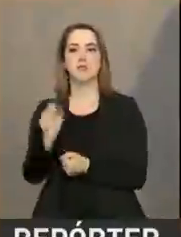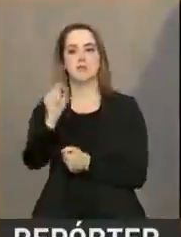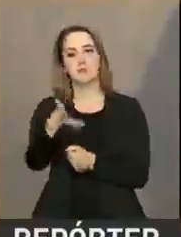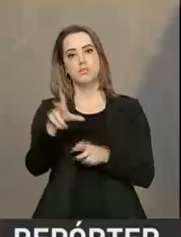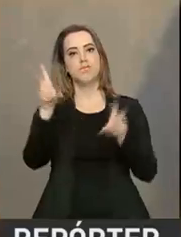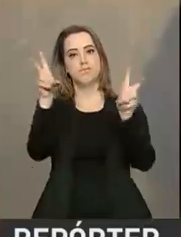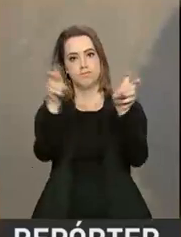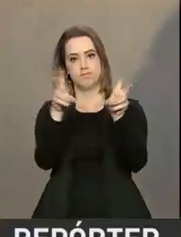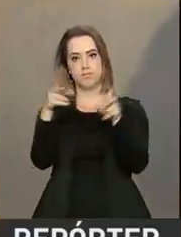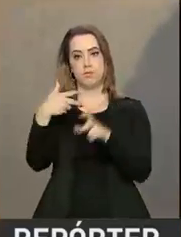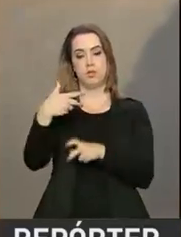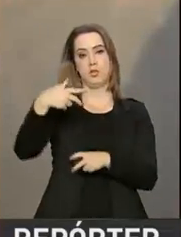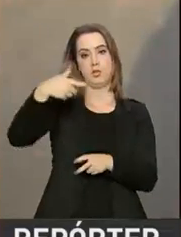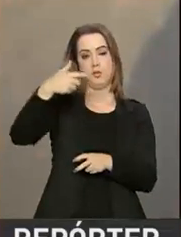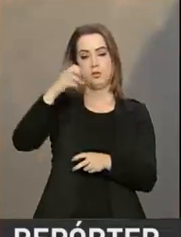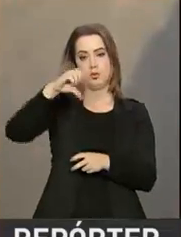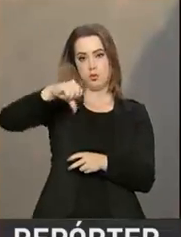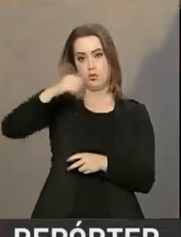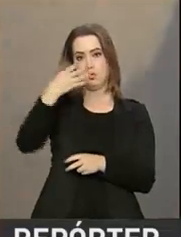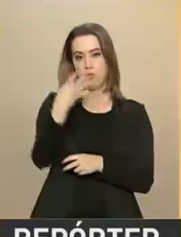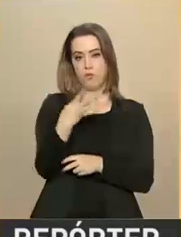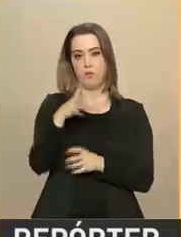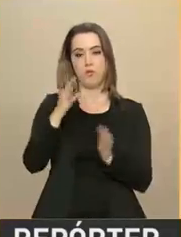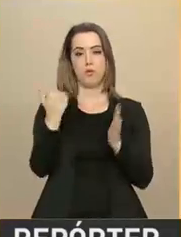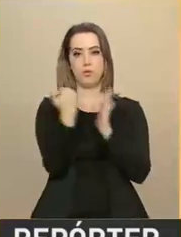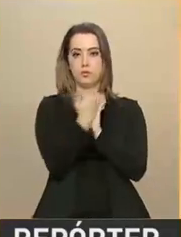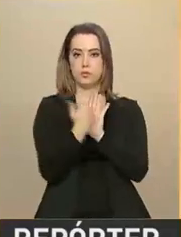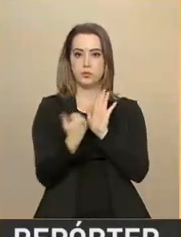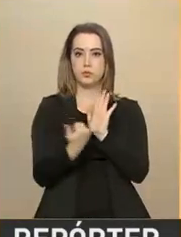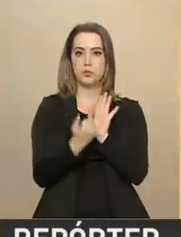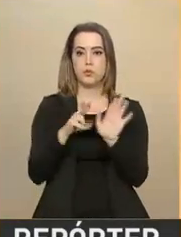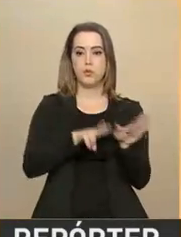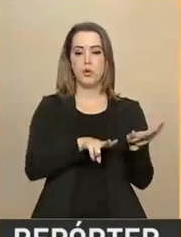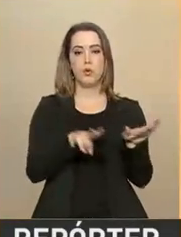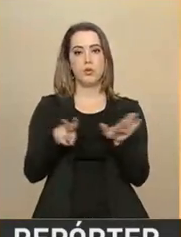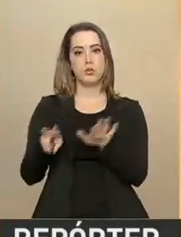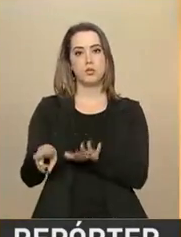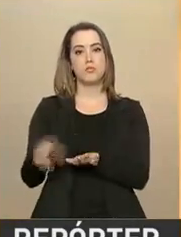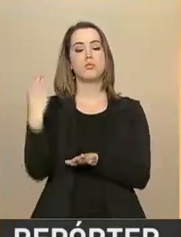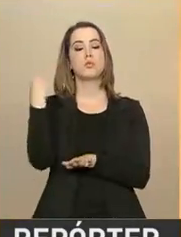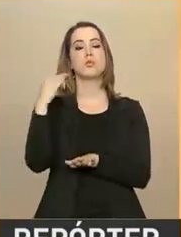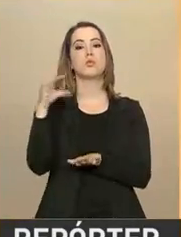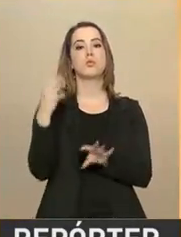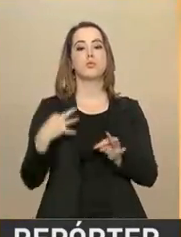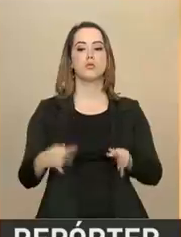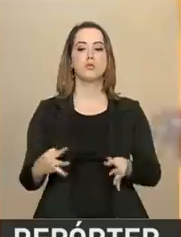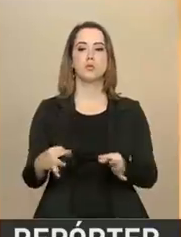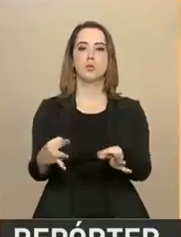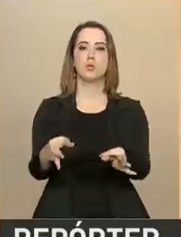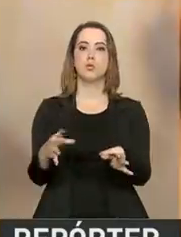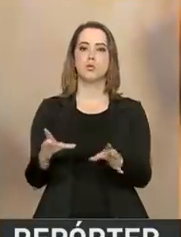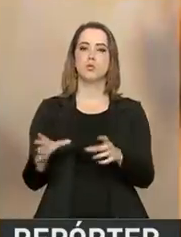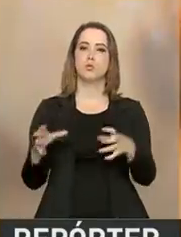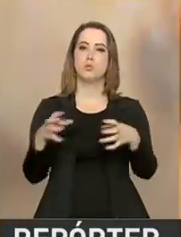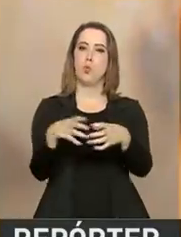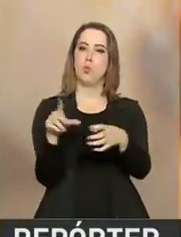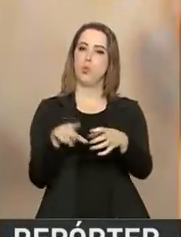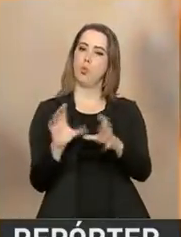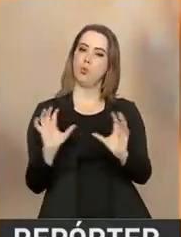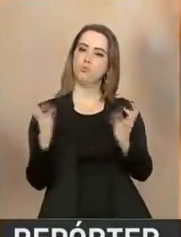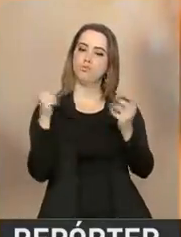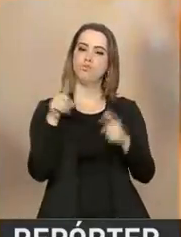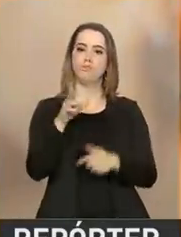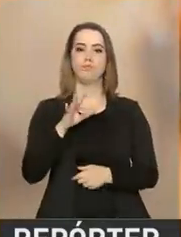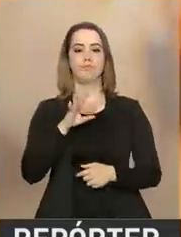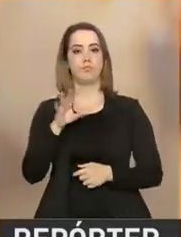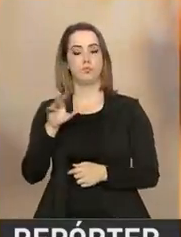94 projetos que vão participar da 13ª Semana Nacional de Ciência e Tecnologia em outubro durante o evento um